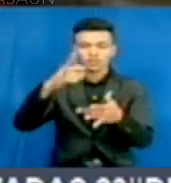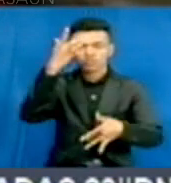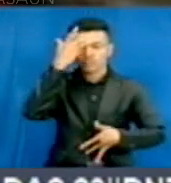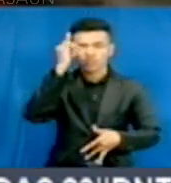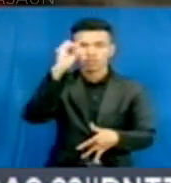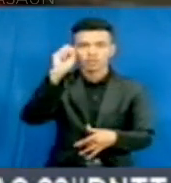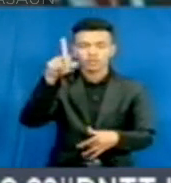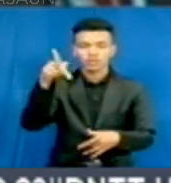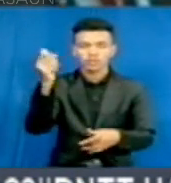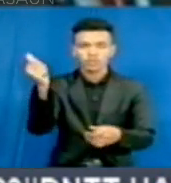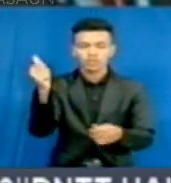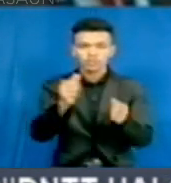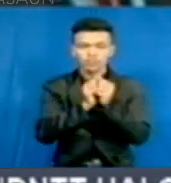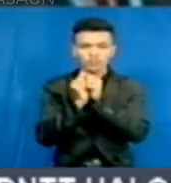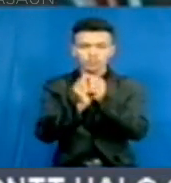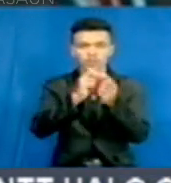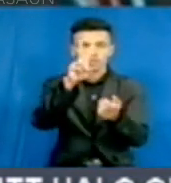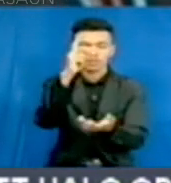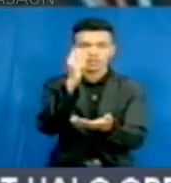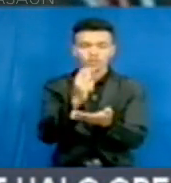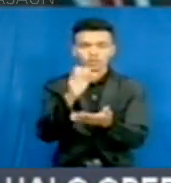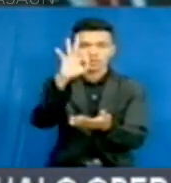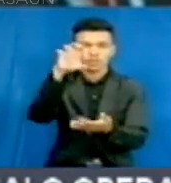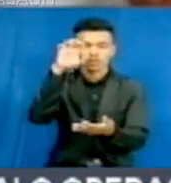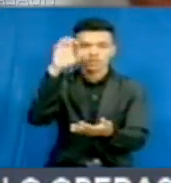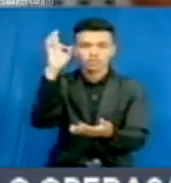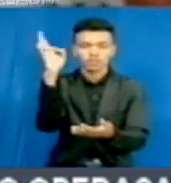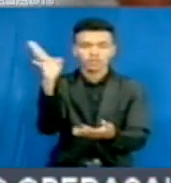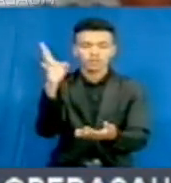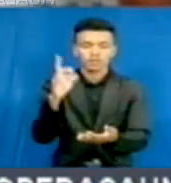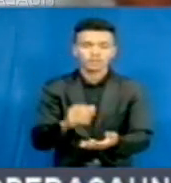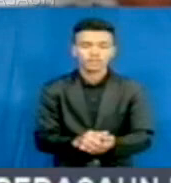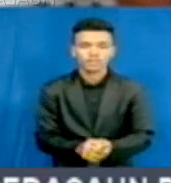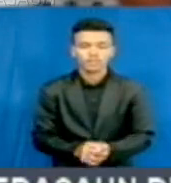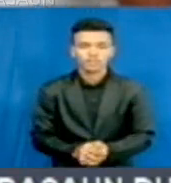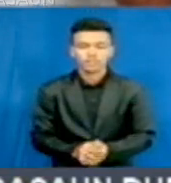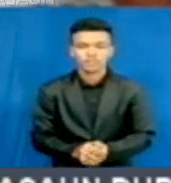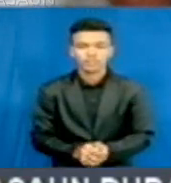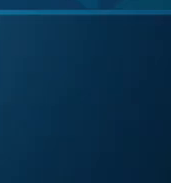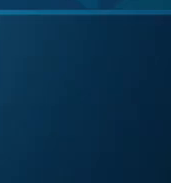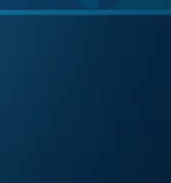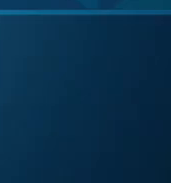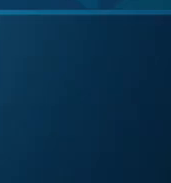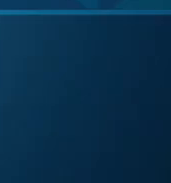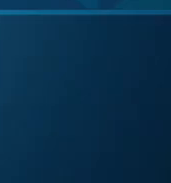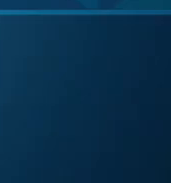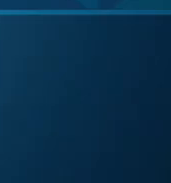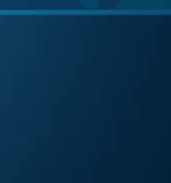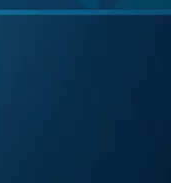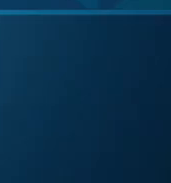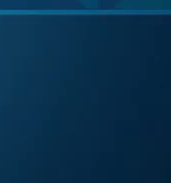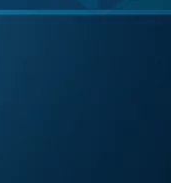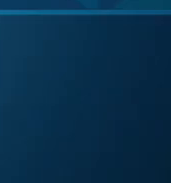infeksaun respiratorio aguda mutu krihun atusia walu husi munisipal Hermera Justiniano Nano ba RTTeli. Atu